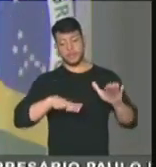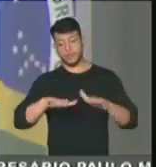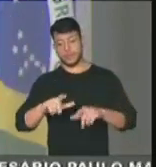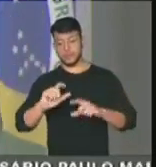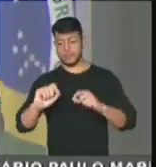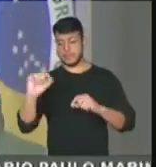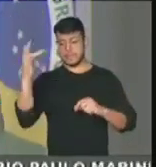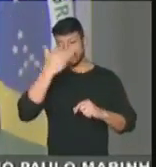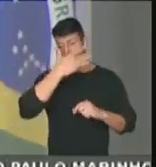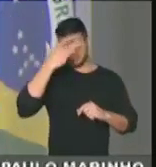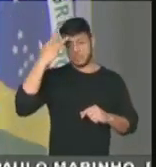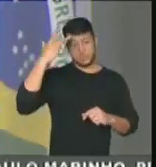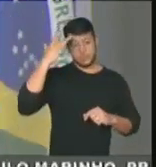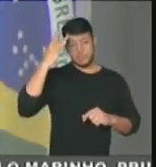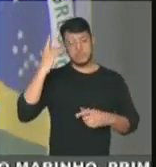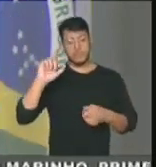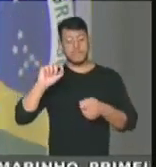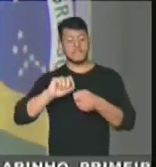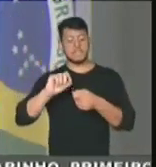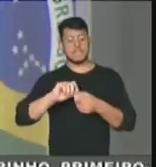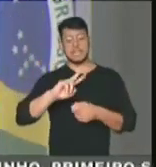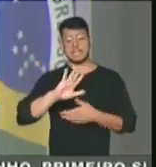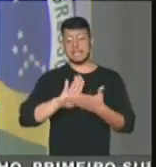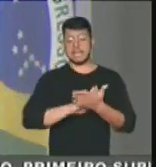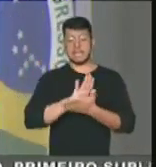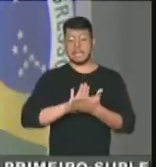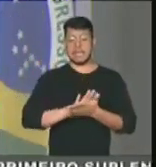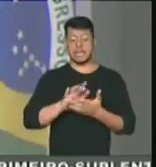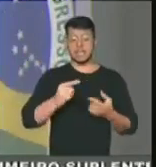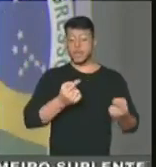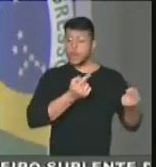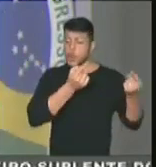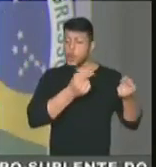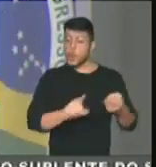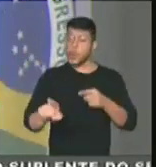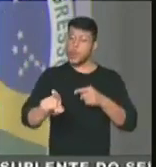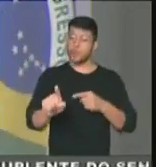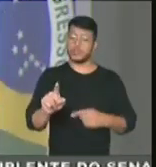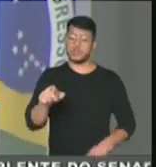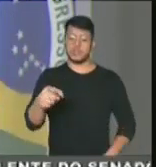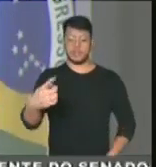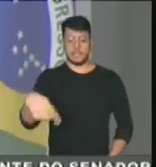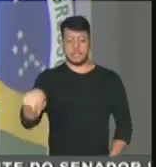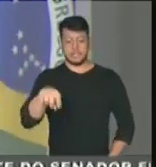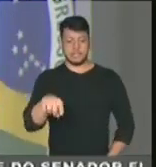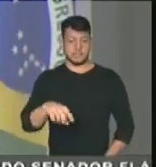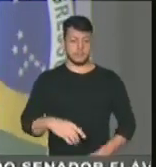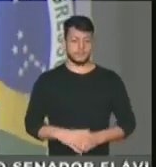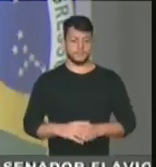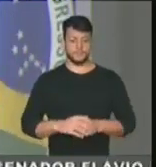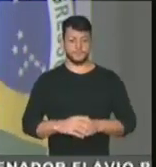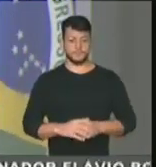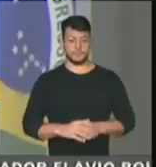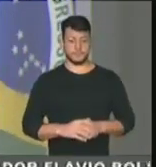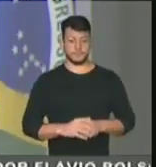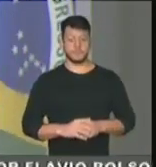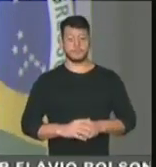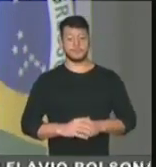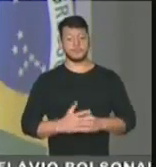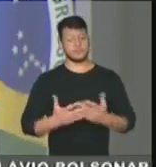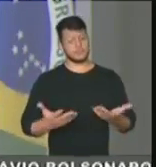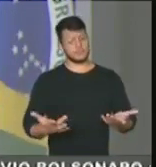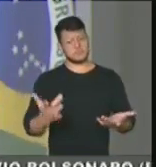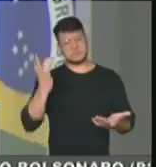seguidores há de se levantar e talvez tentar contra a vida deles é